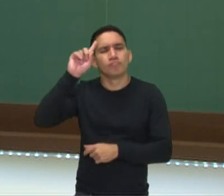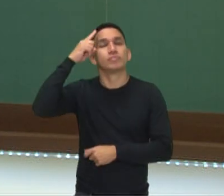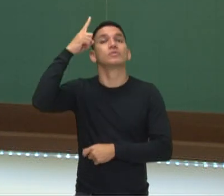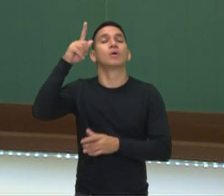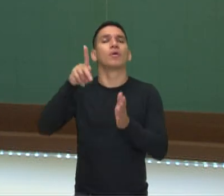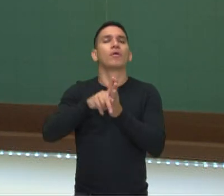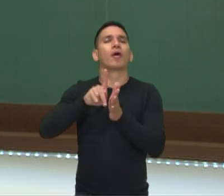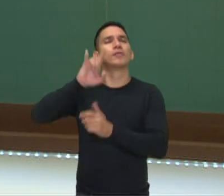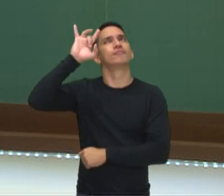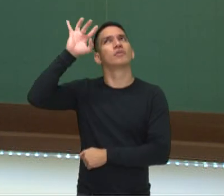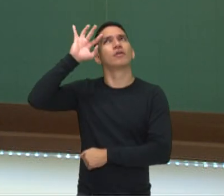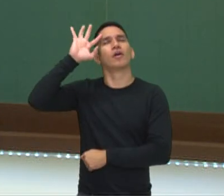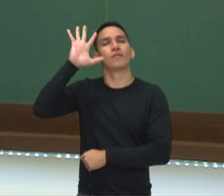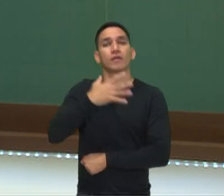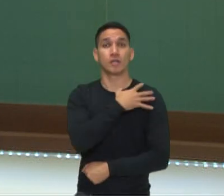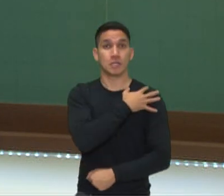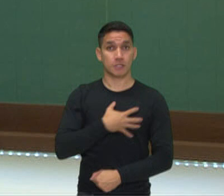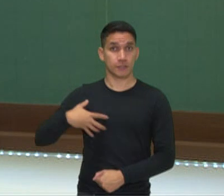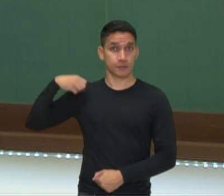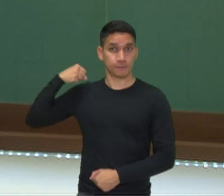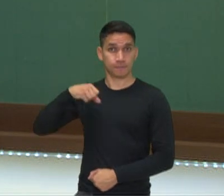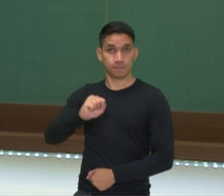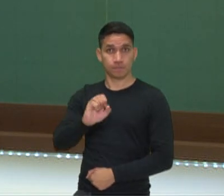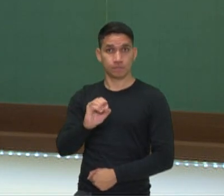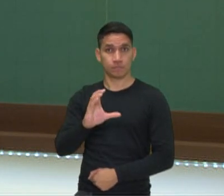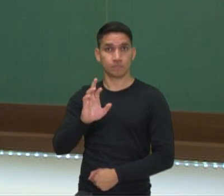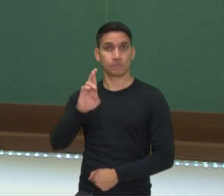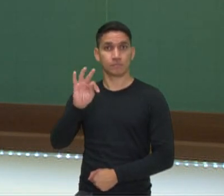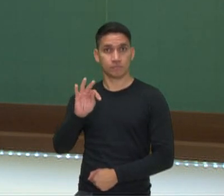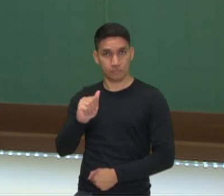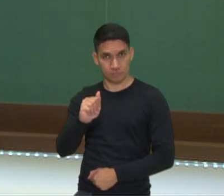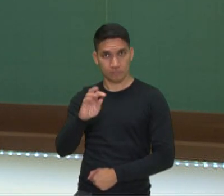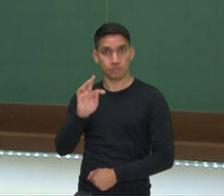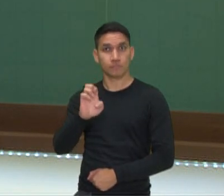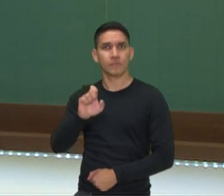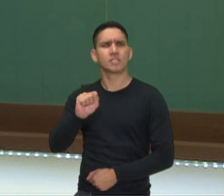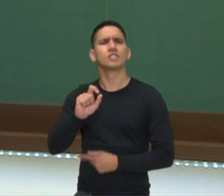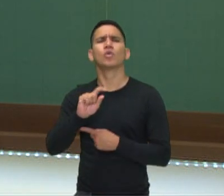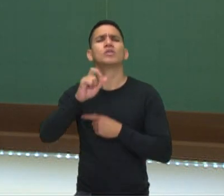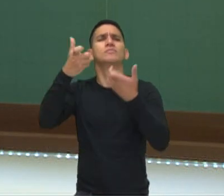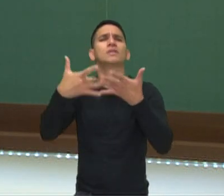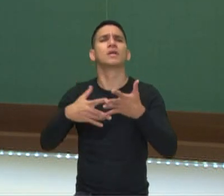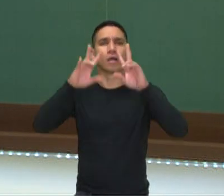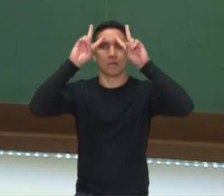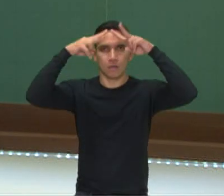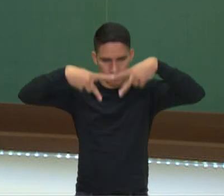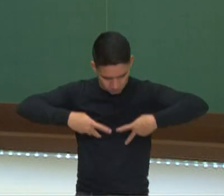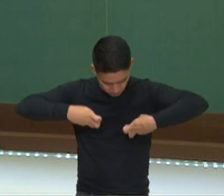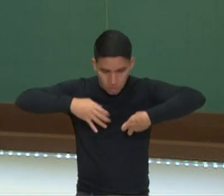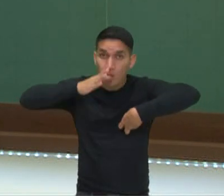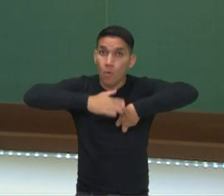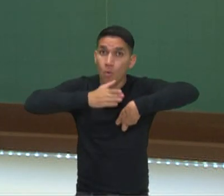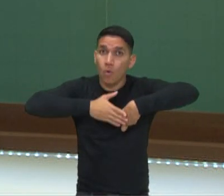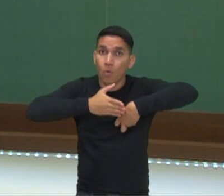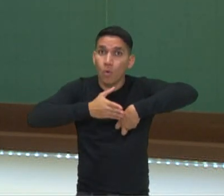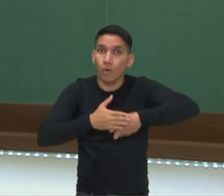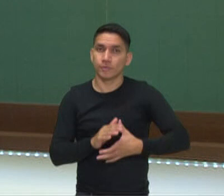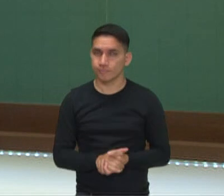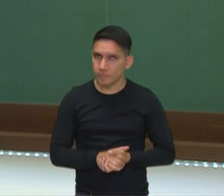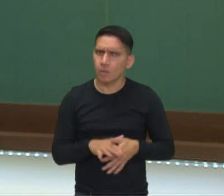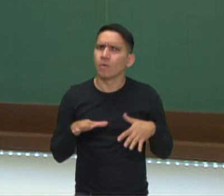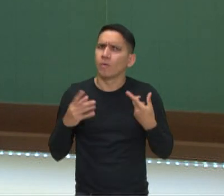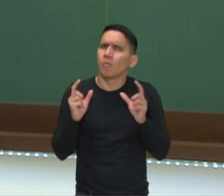Sócrates, o pai da filosofia ocidental. Conhece-te a ti mesmo. Qual a importância, então, da